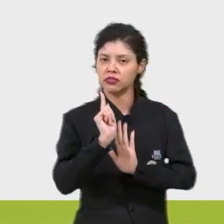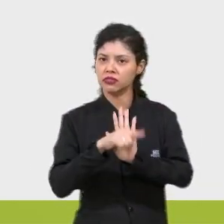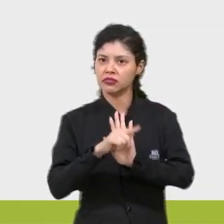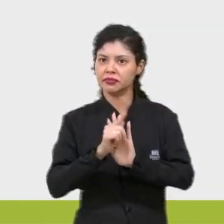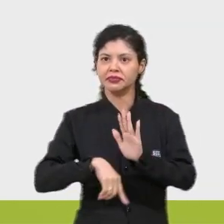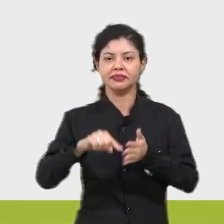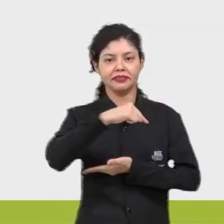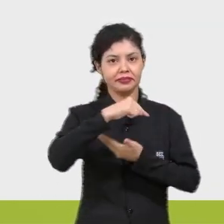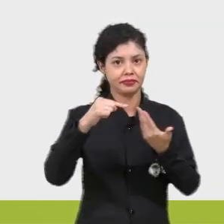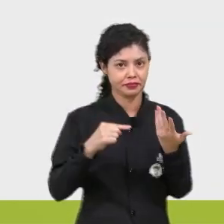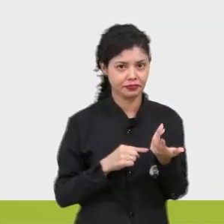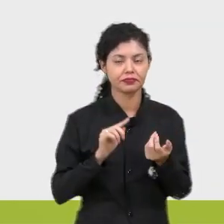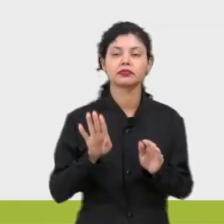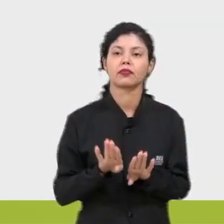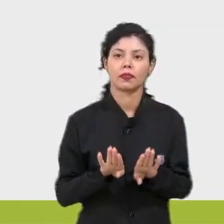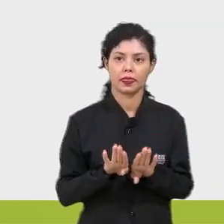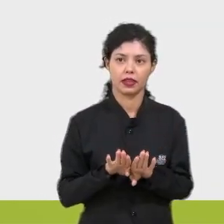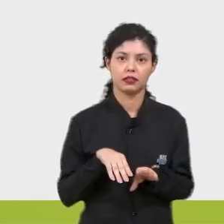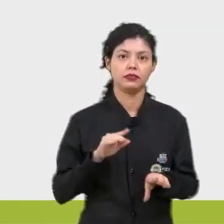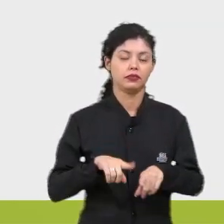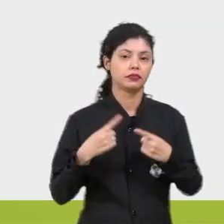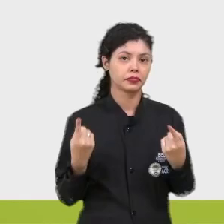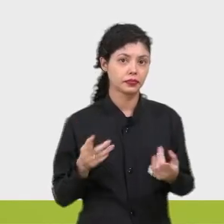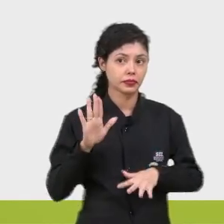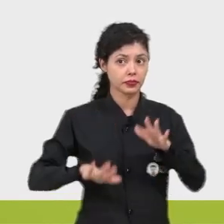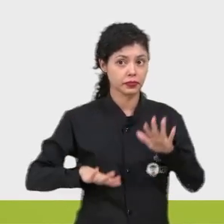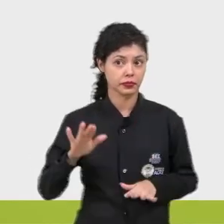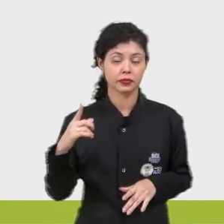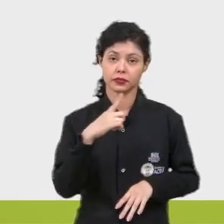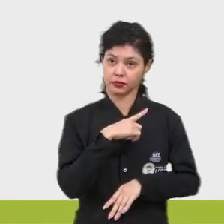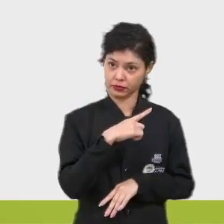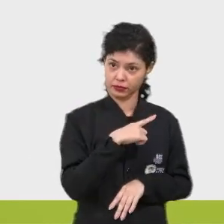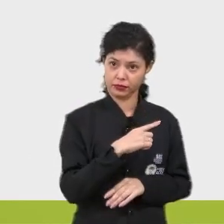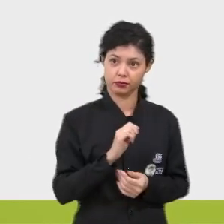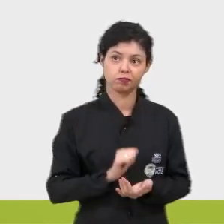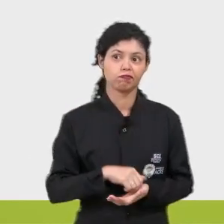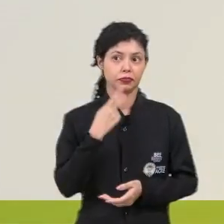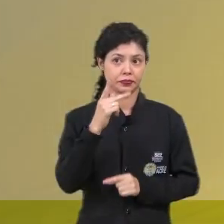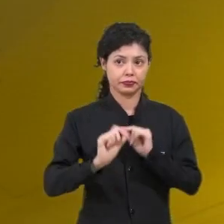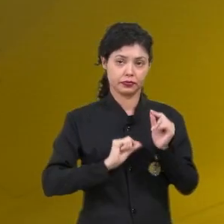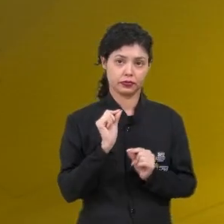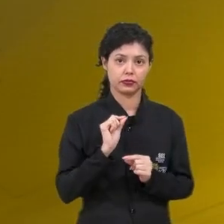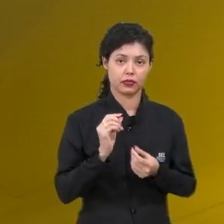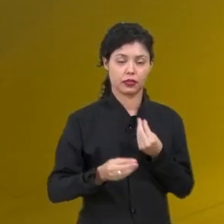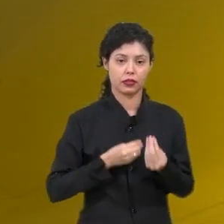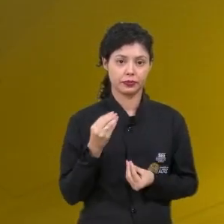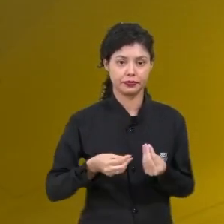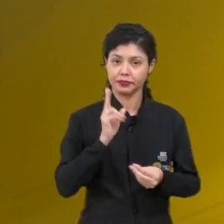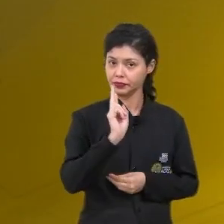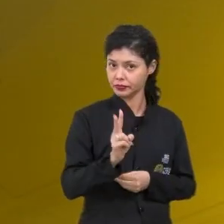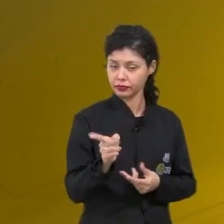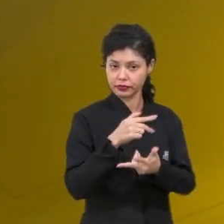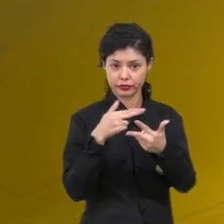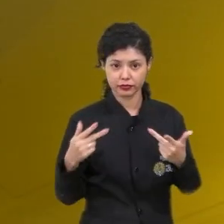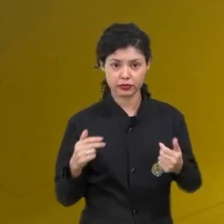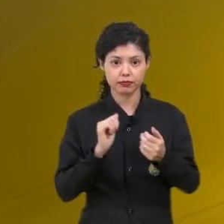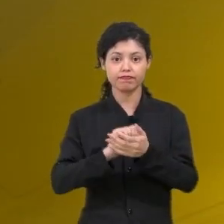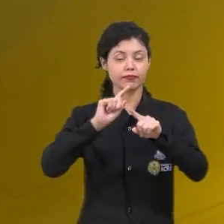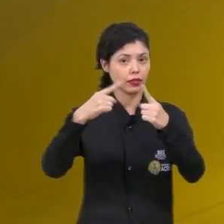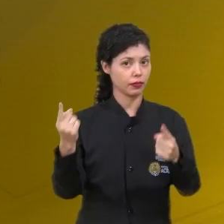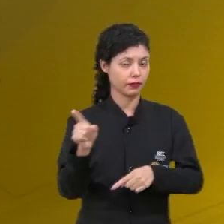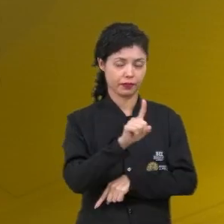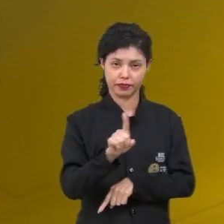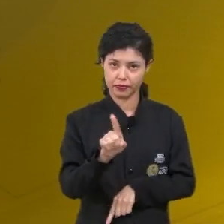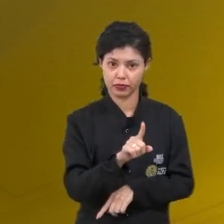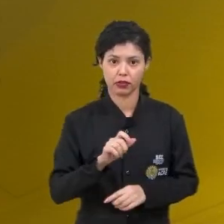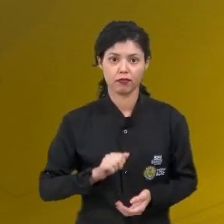e tipos textuais, embora muitas vezes nós falamos como sendo a mesma coisa, mas não